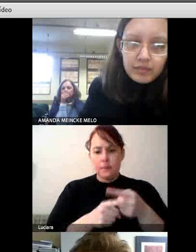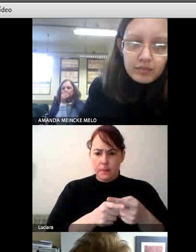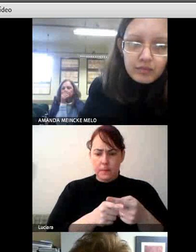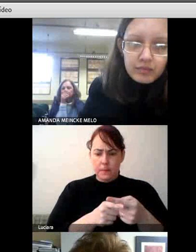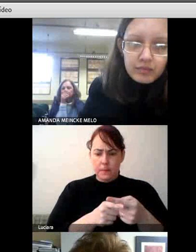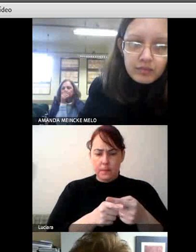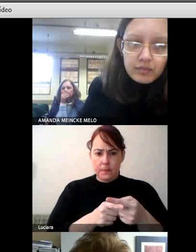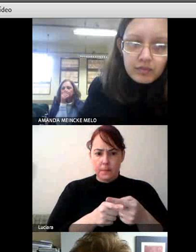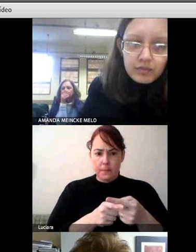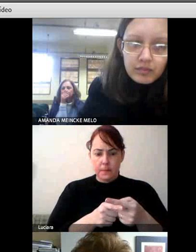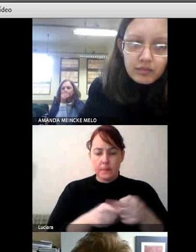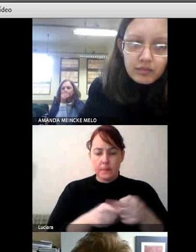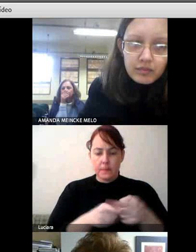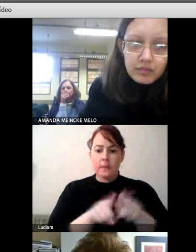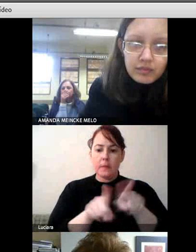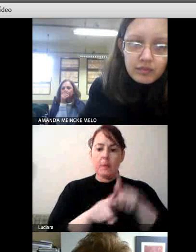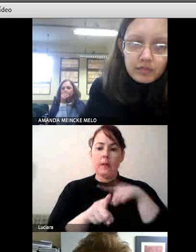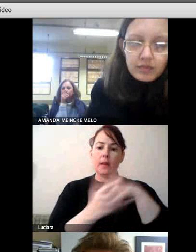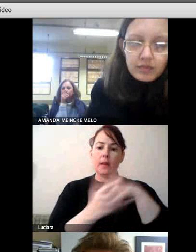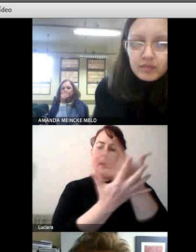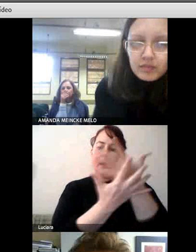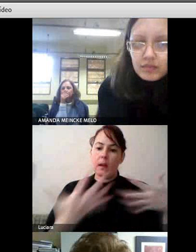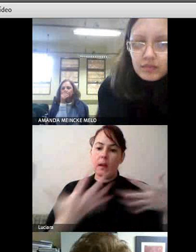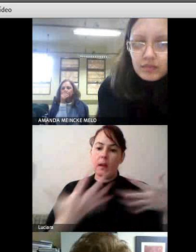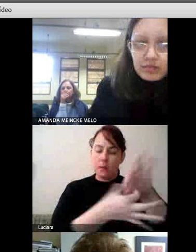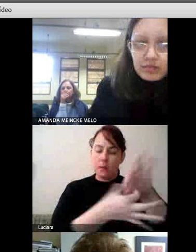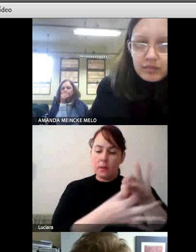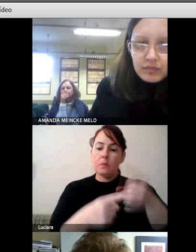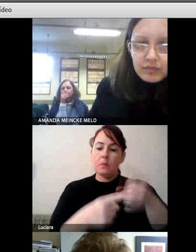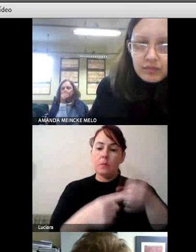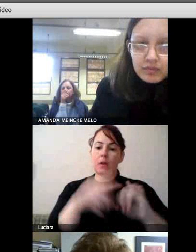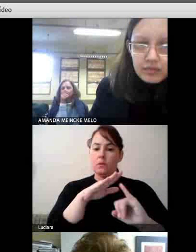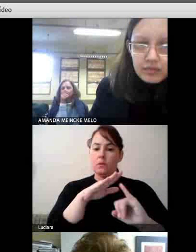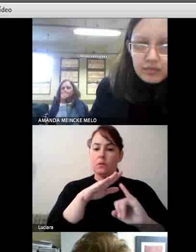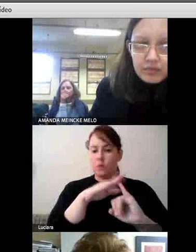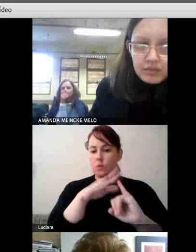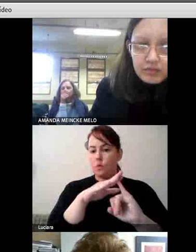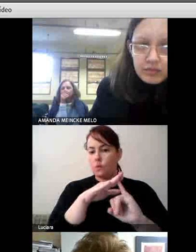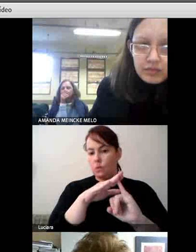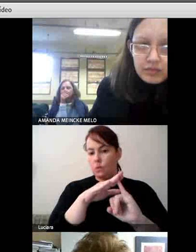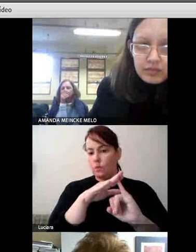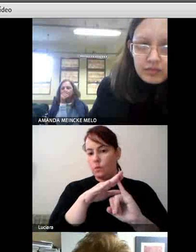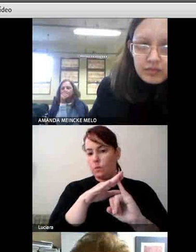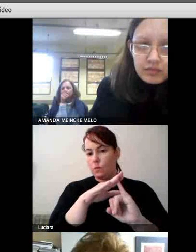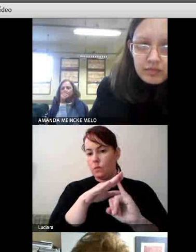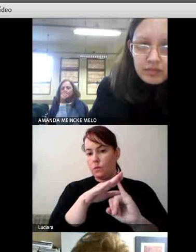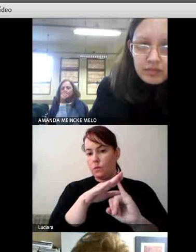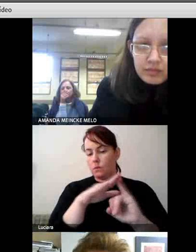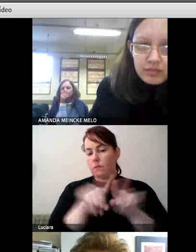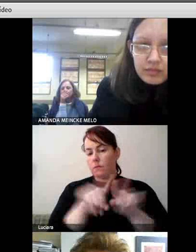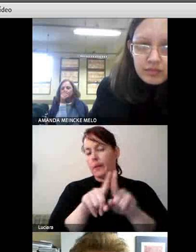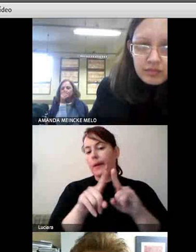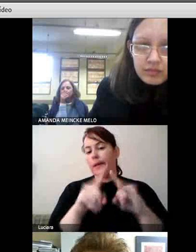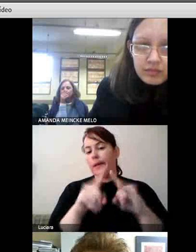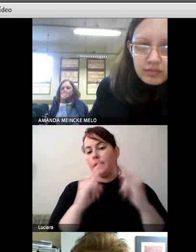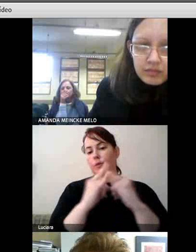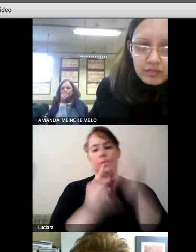oferecendo licenciatura à distância, para introduzir as mudanças já. Essas mudanças que a gente está vendo lá para a